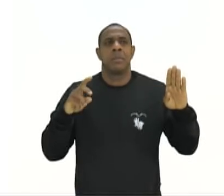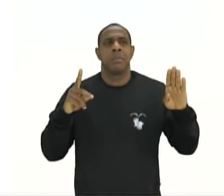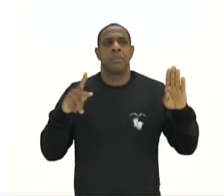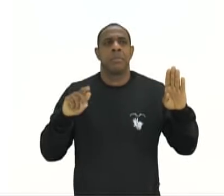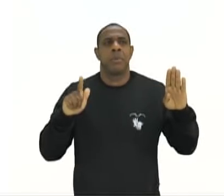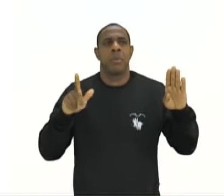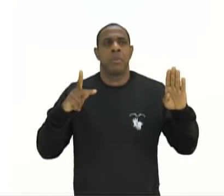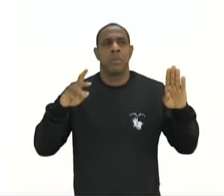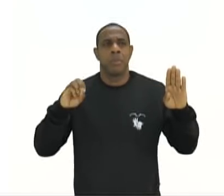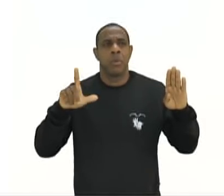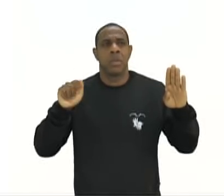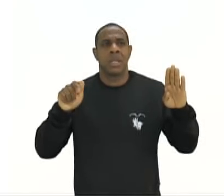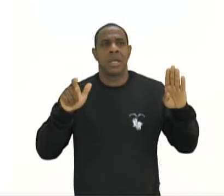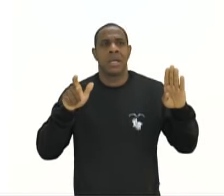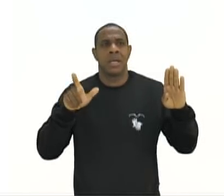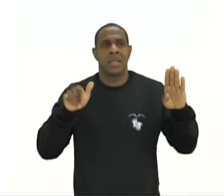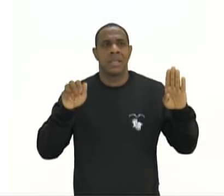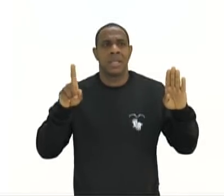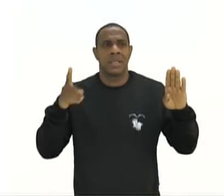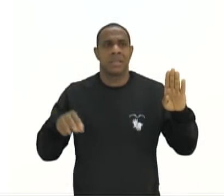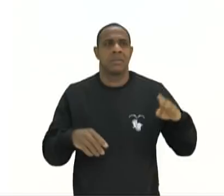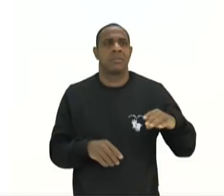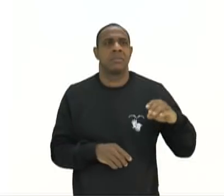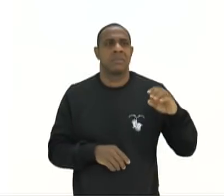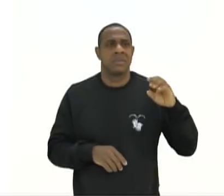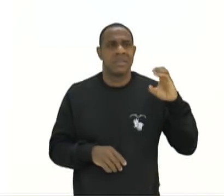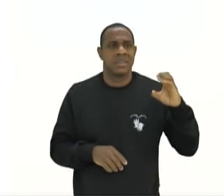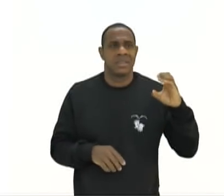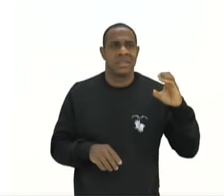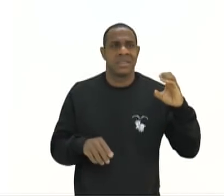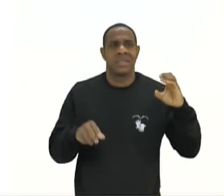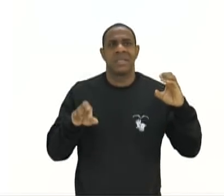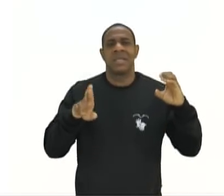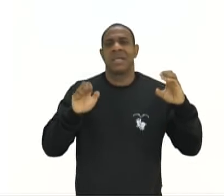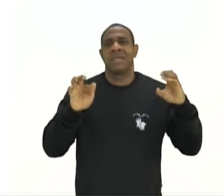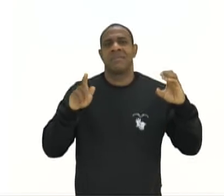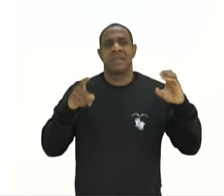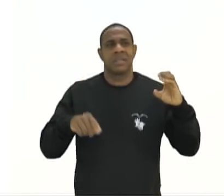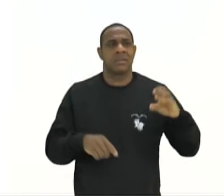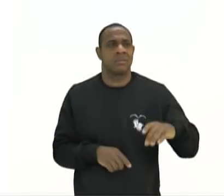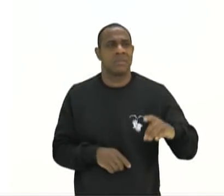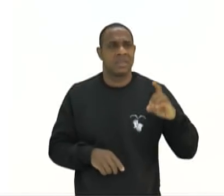letra D, refração. Então, um tempinho para vocês pensarem na resposta.